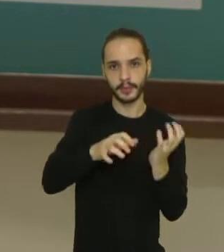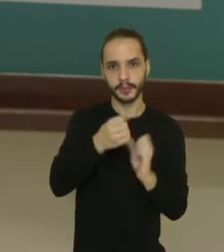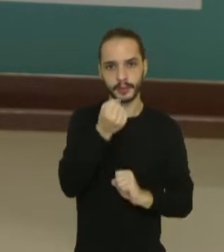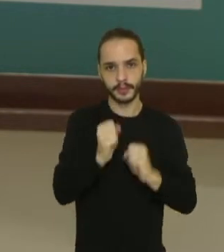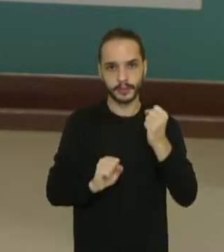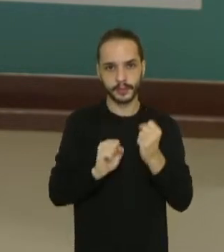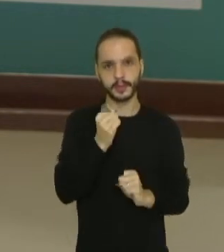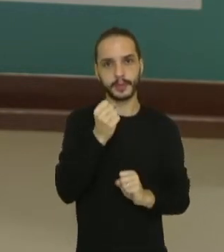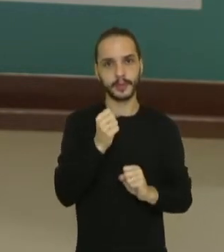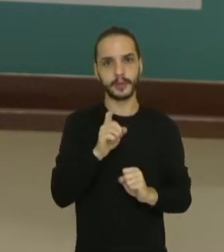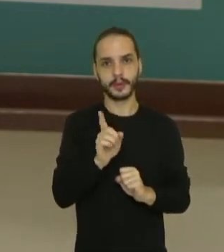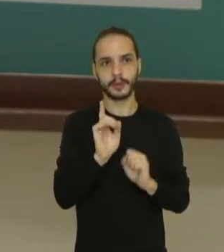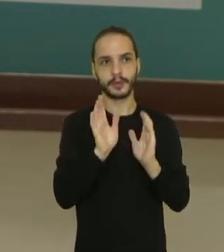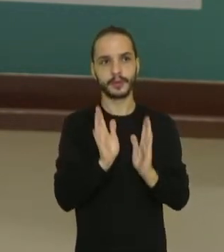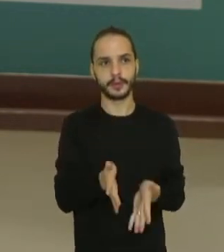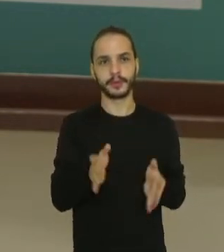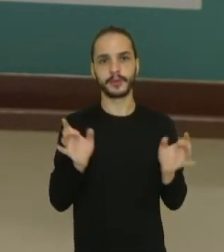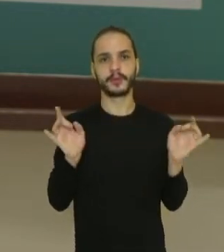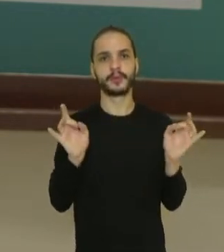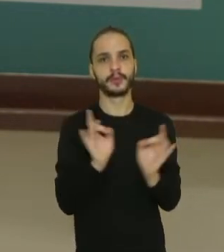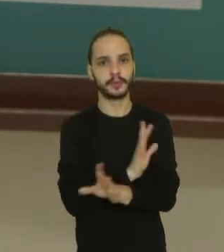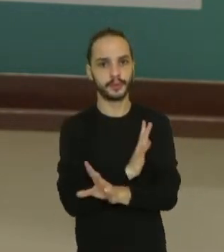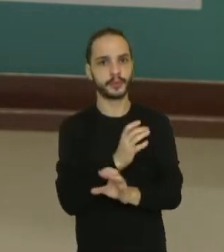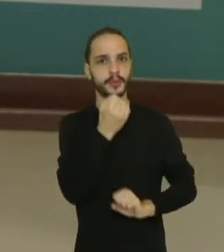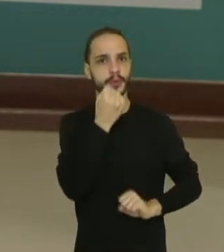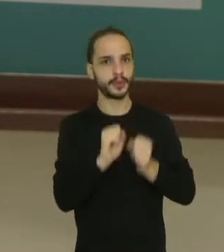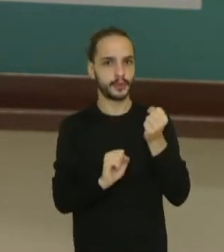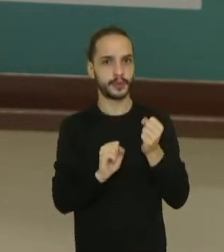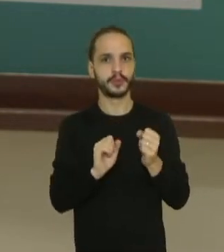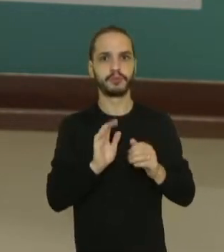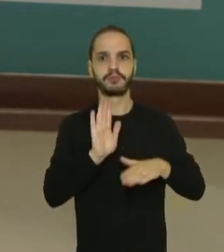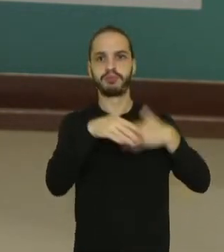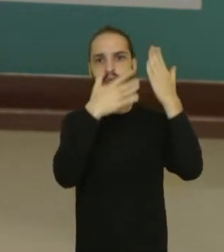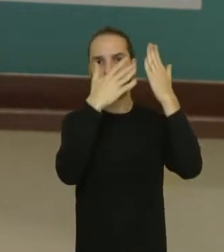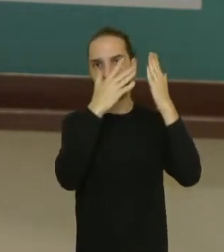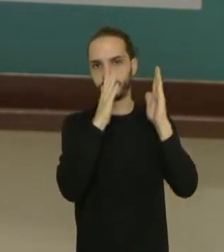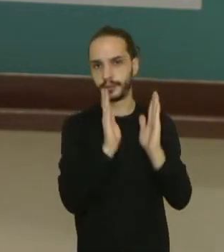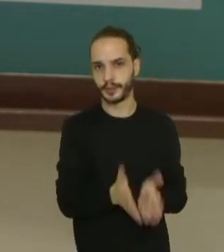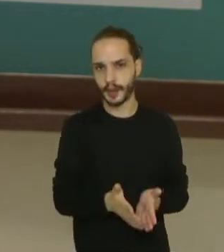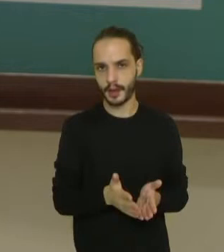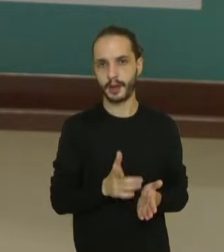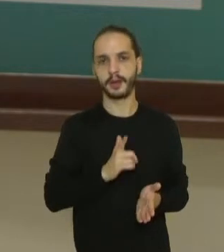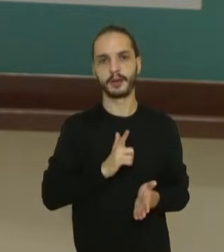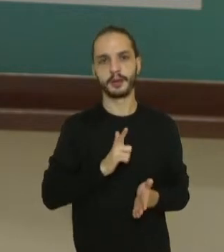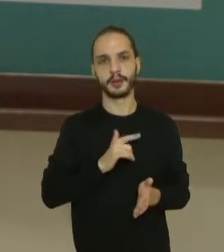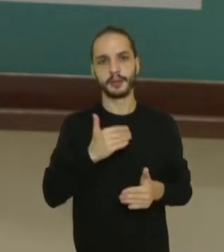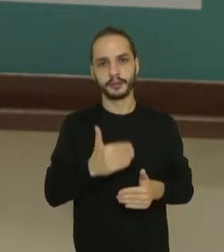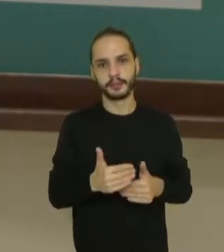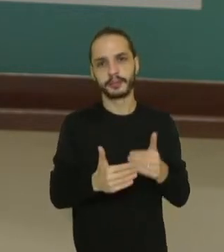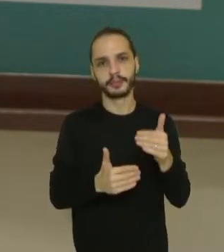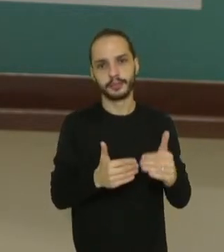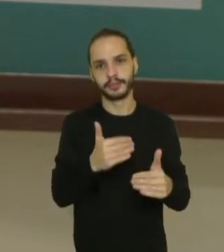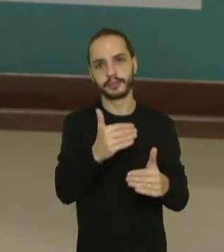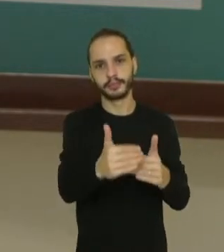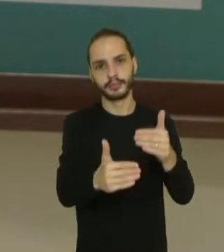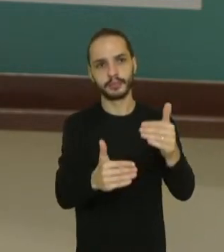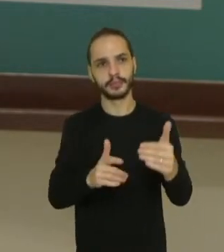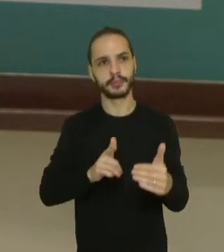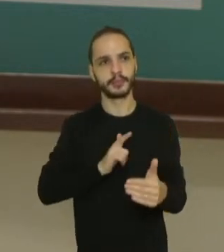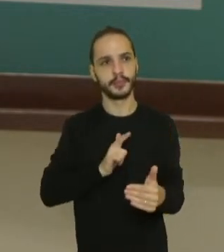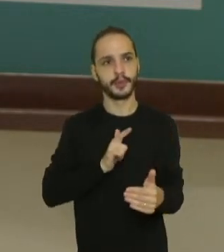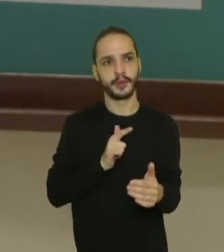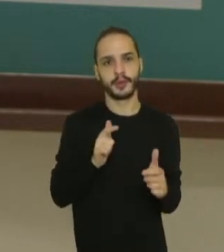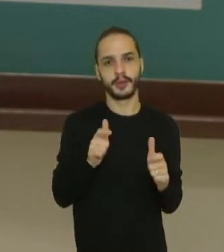Esse processo já se esgotou, a industrialização já está bem avançada. O processo foi gradativo, predomínio de pequenas e